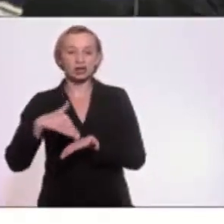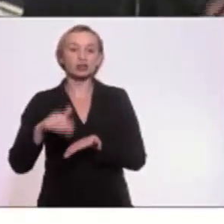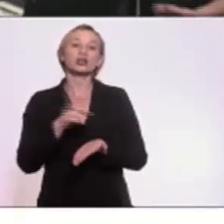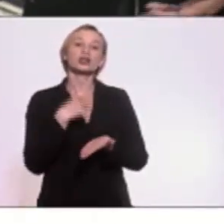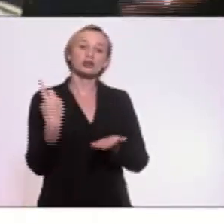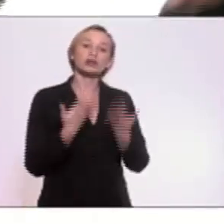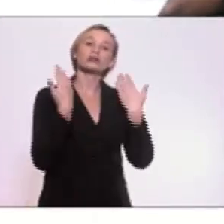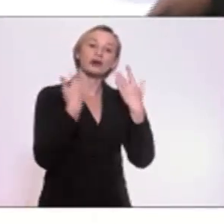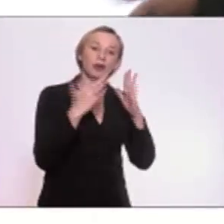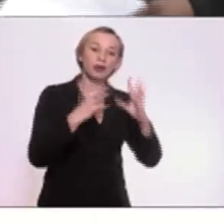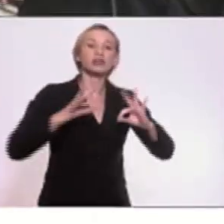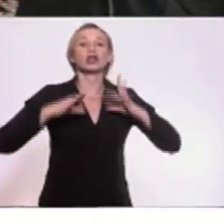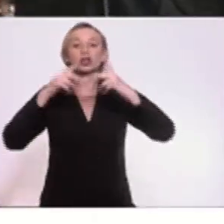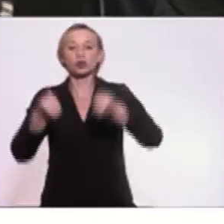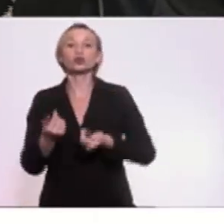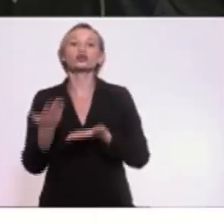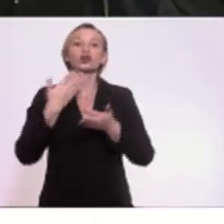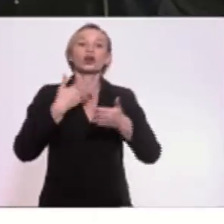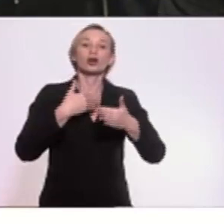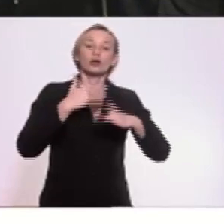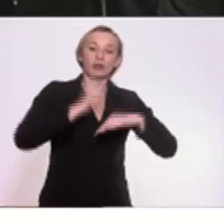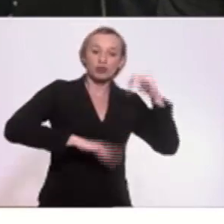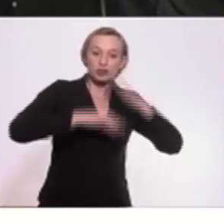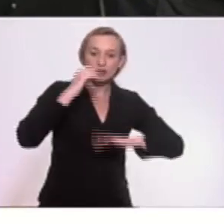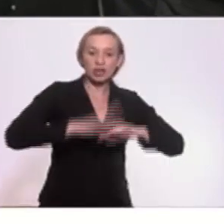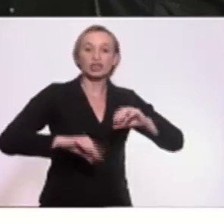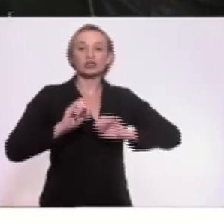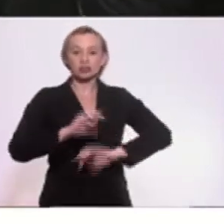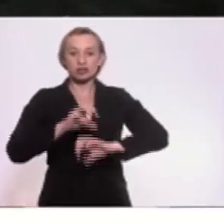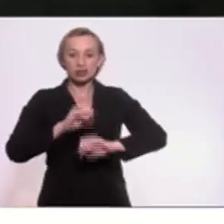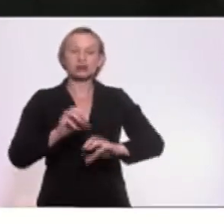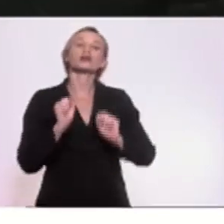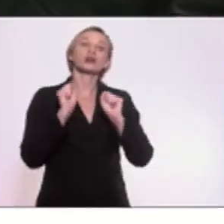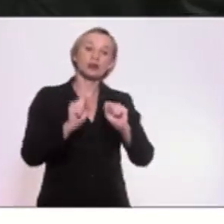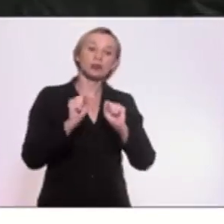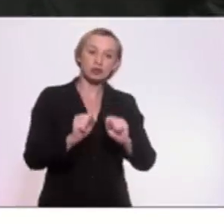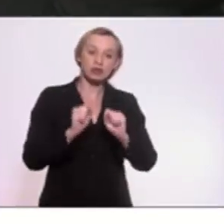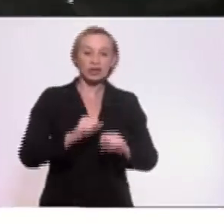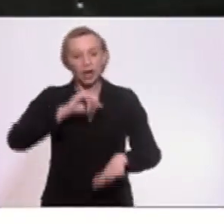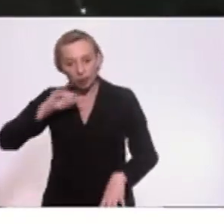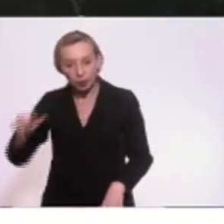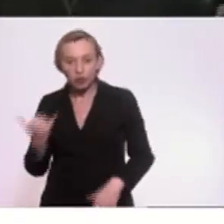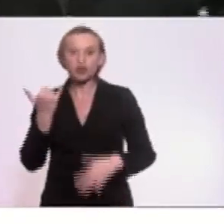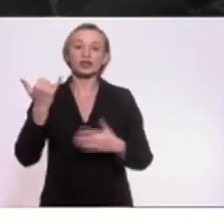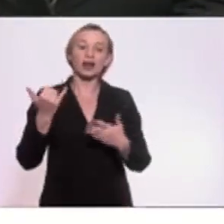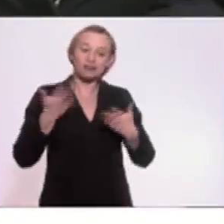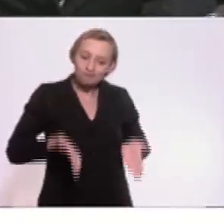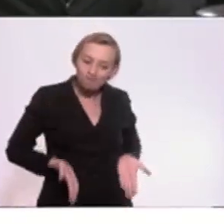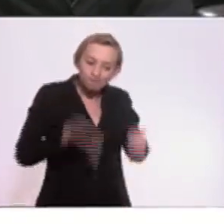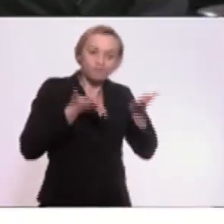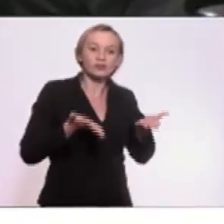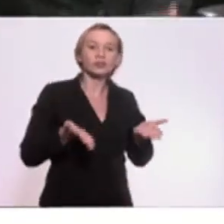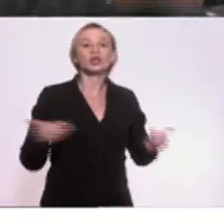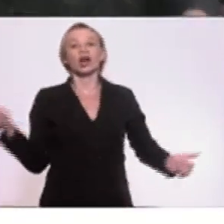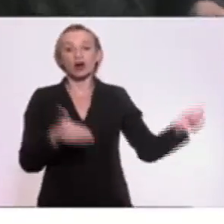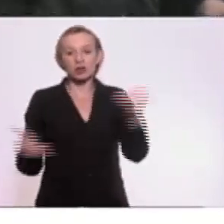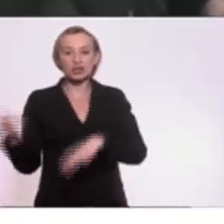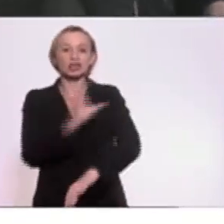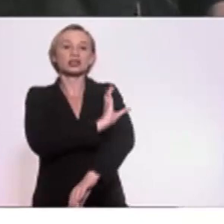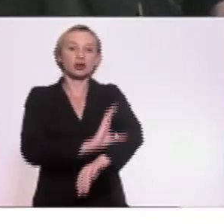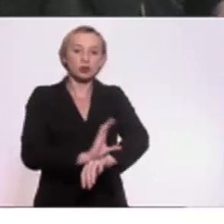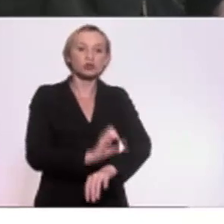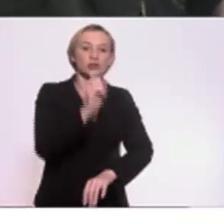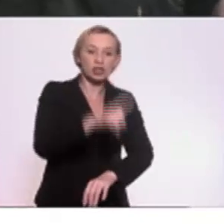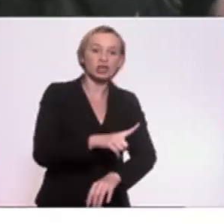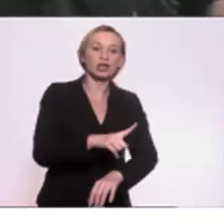nosso parabéns a todos os profissionais da educação que vão poder desfrutar desse estímulo ao acesso à cultura, que